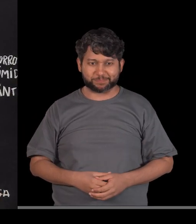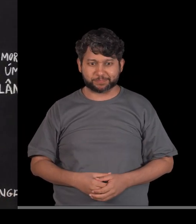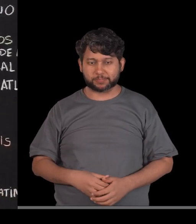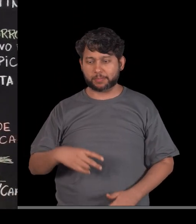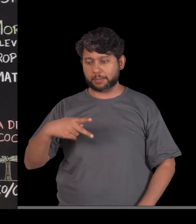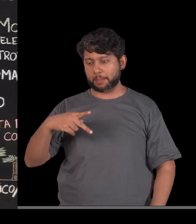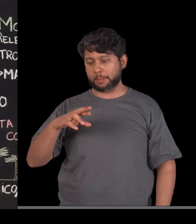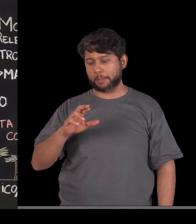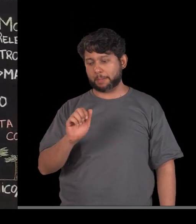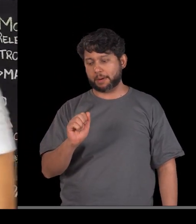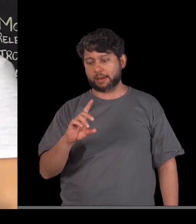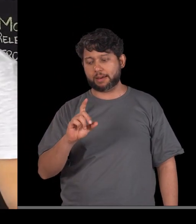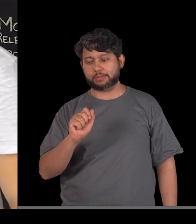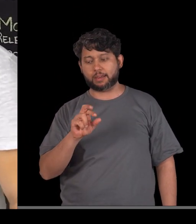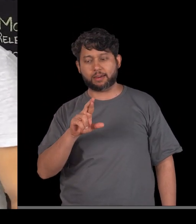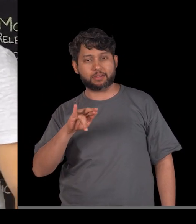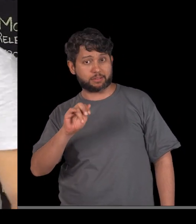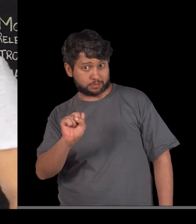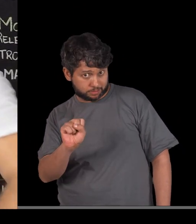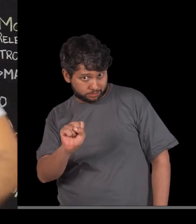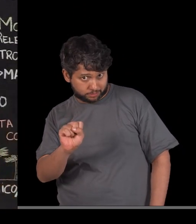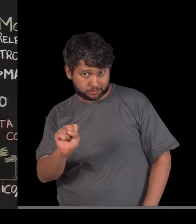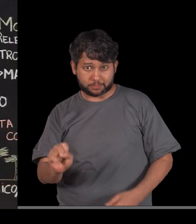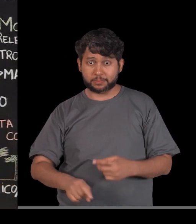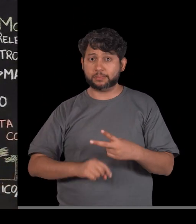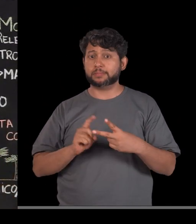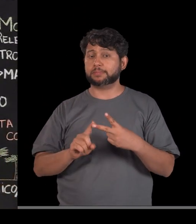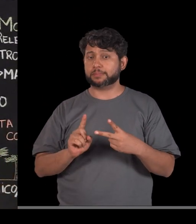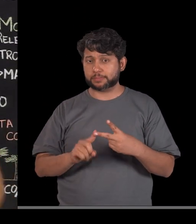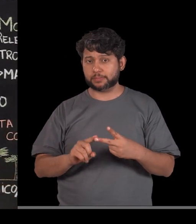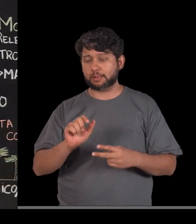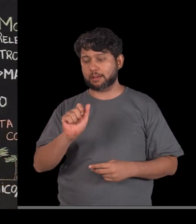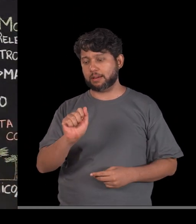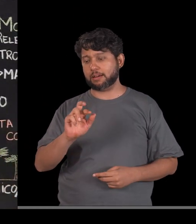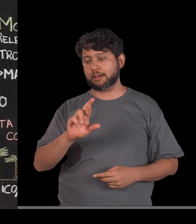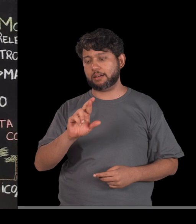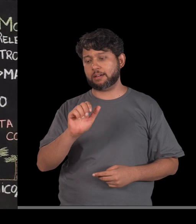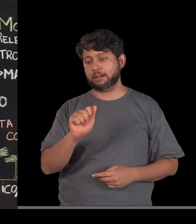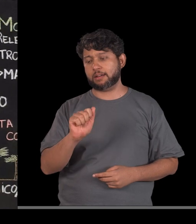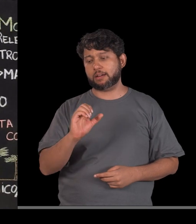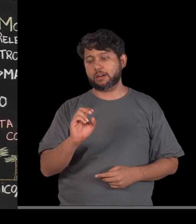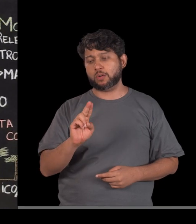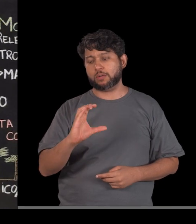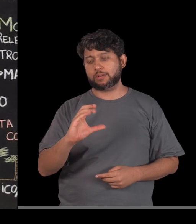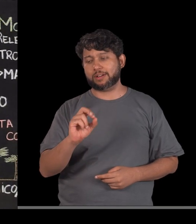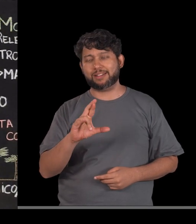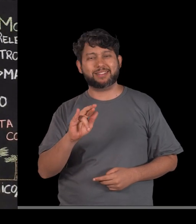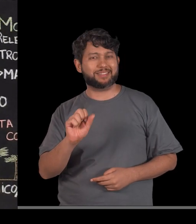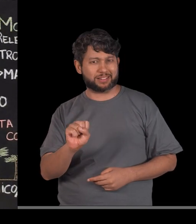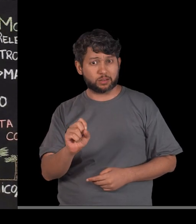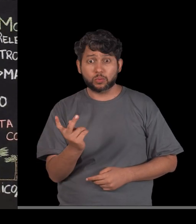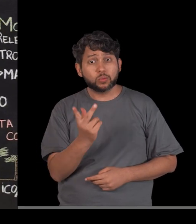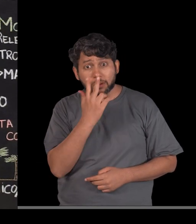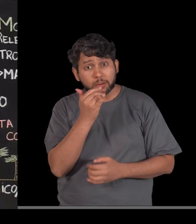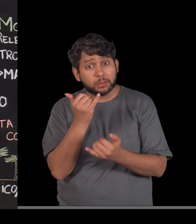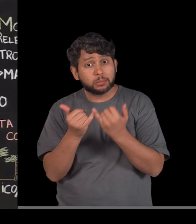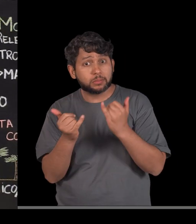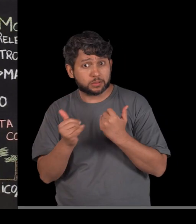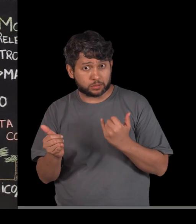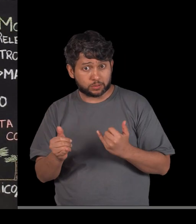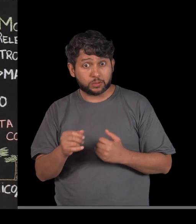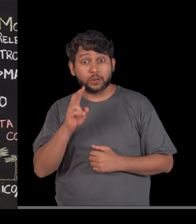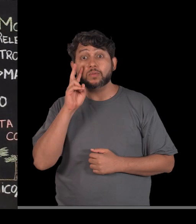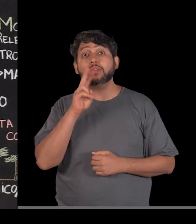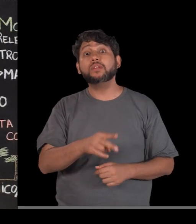As pradarias e as araucárias, eu vou explicar junto. As duas têm uma característica muito comum. Estão